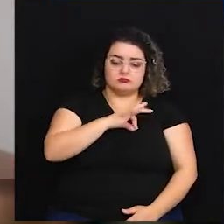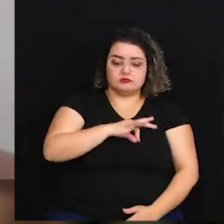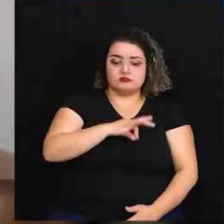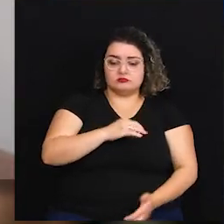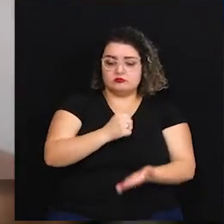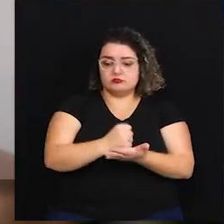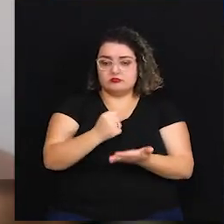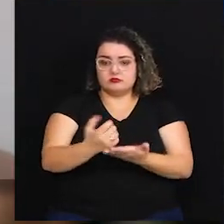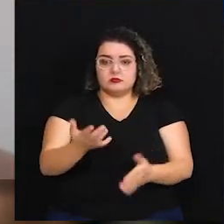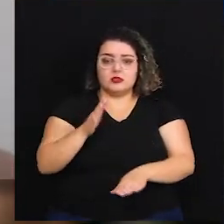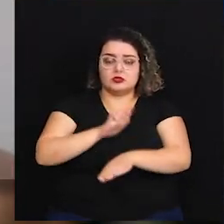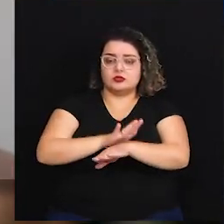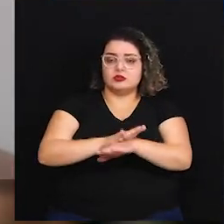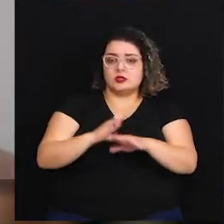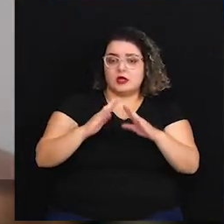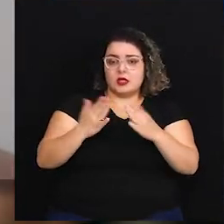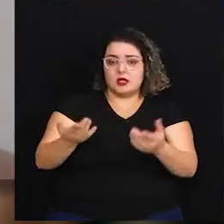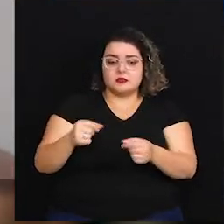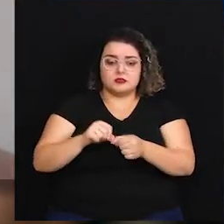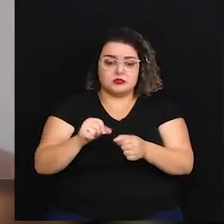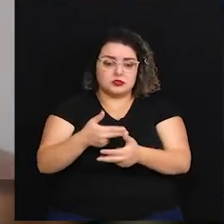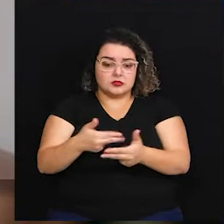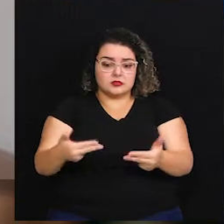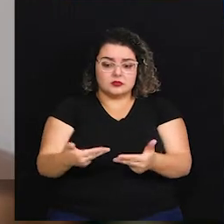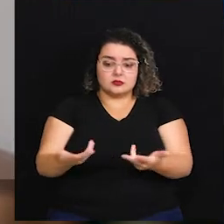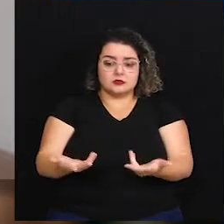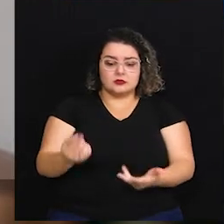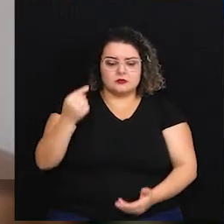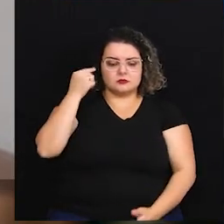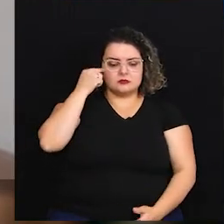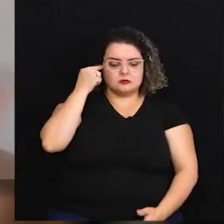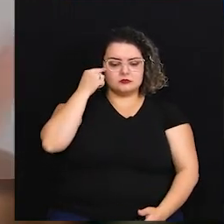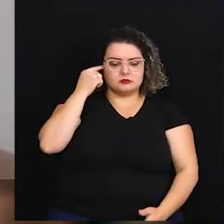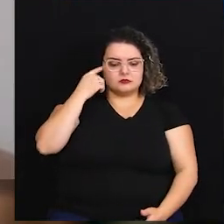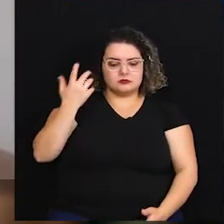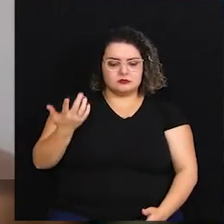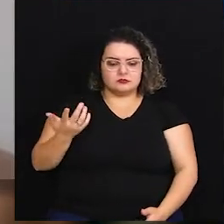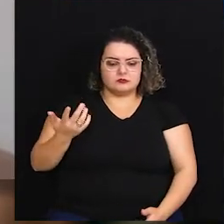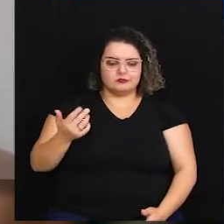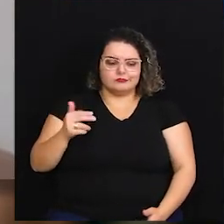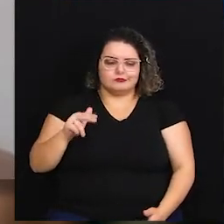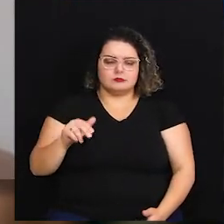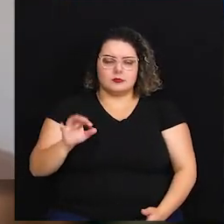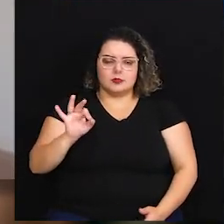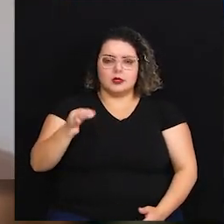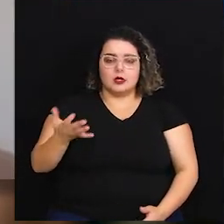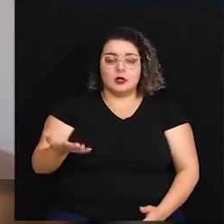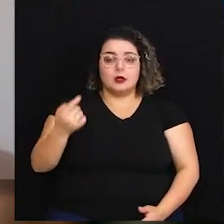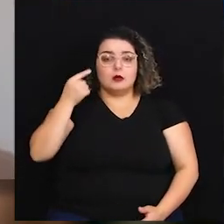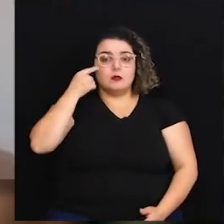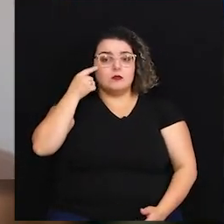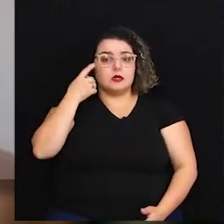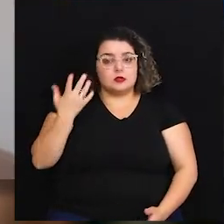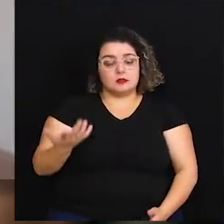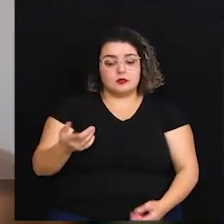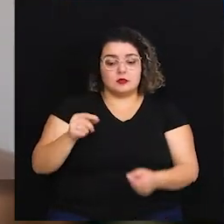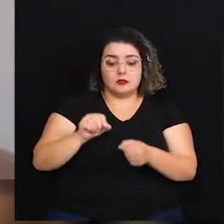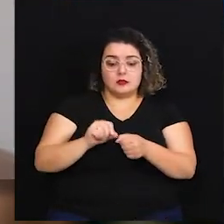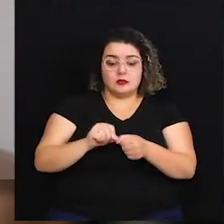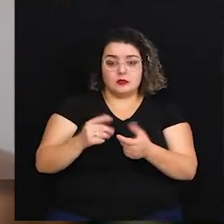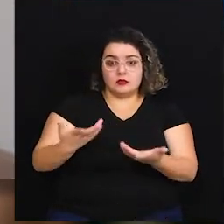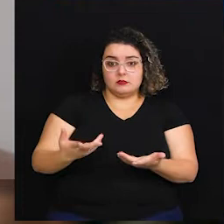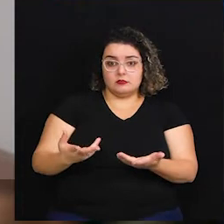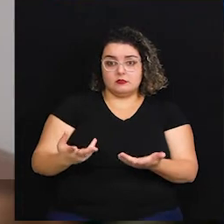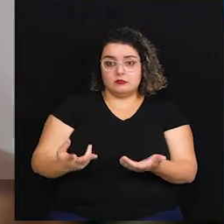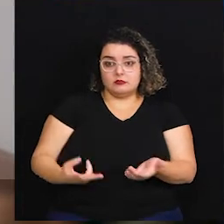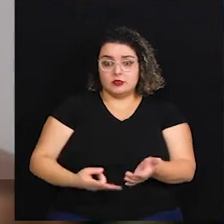poder ajudar em casa, fazer as coisas. E eu pensei, nunca daria, nunca daria. Então, eu pensei assim, eu vou fazer como